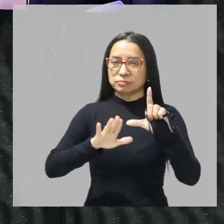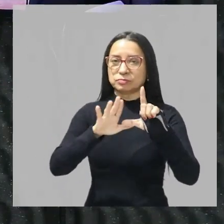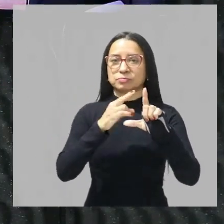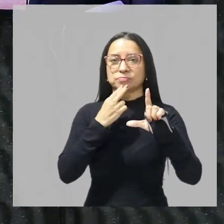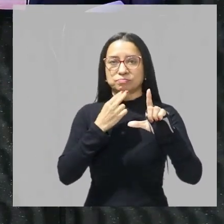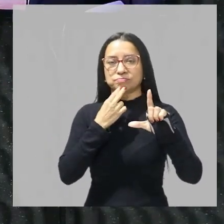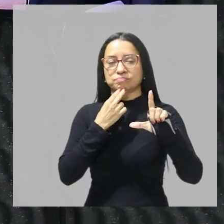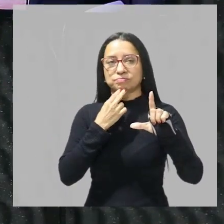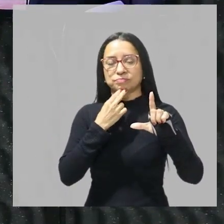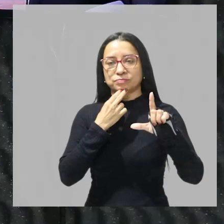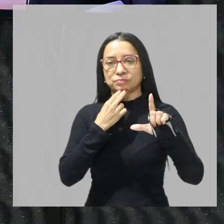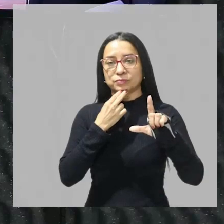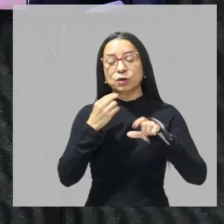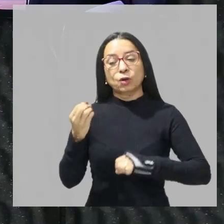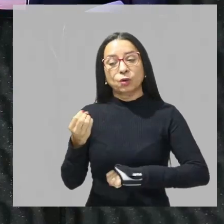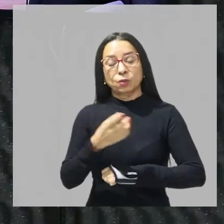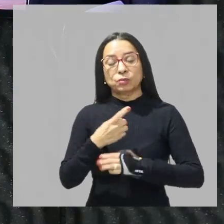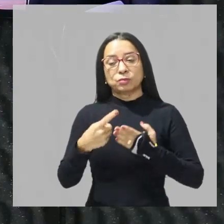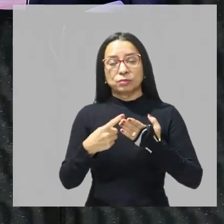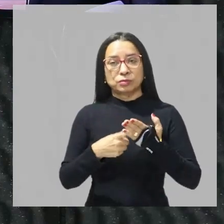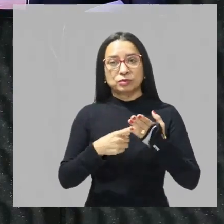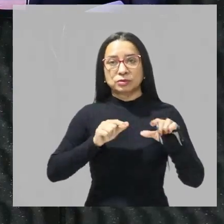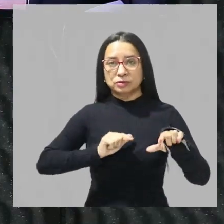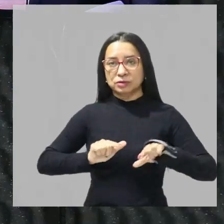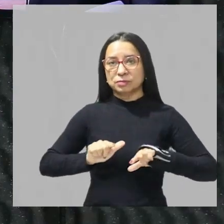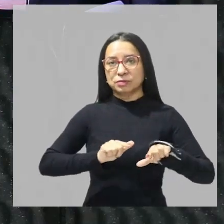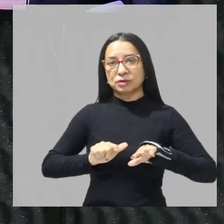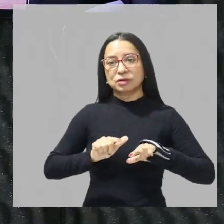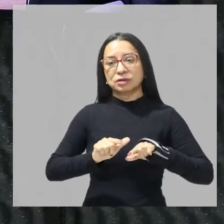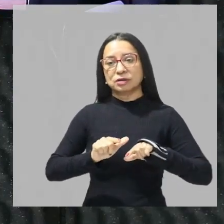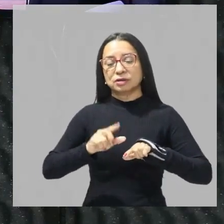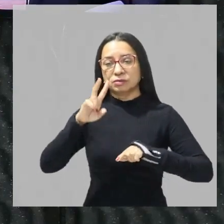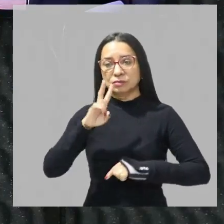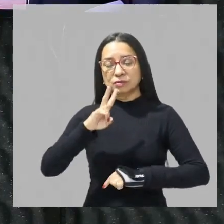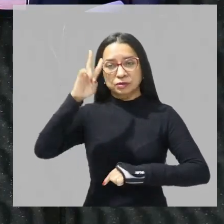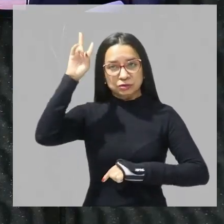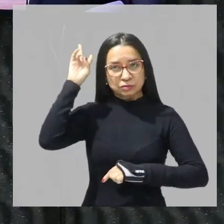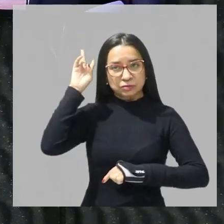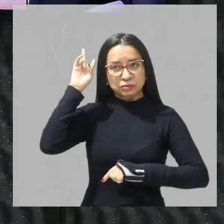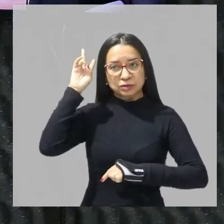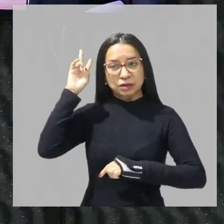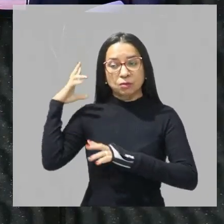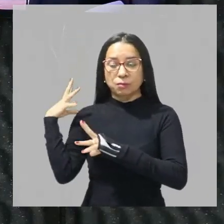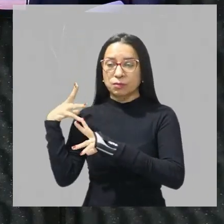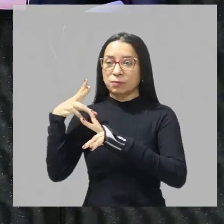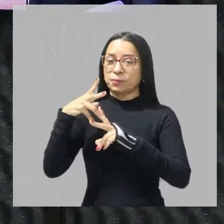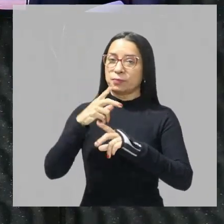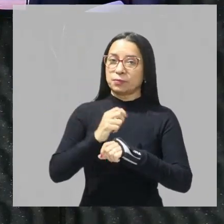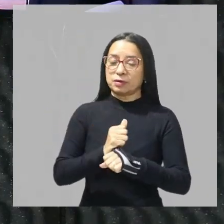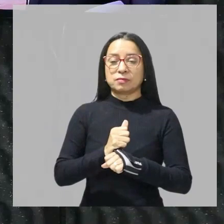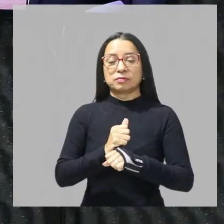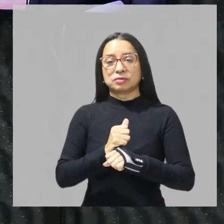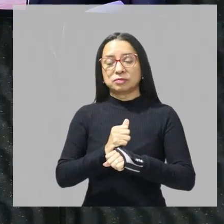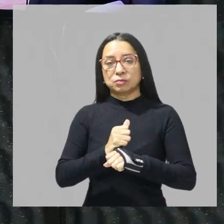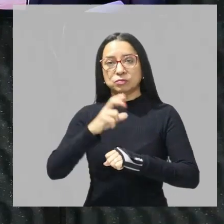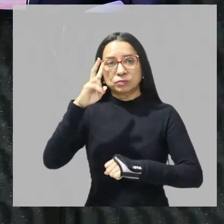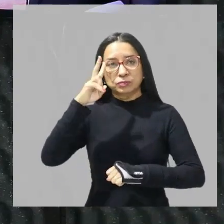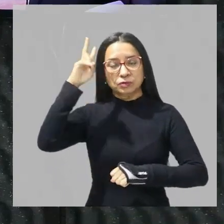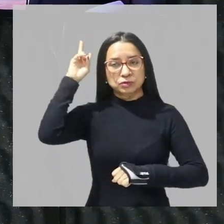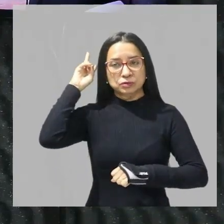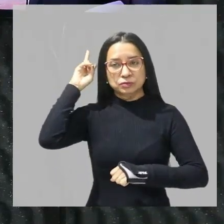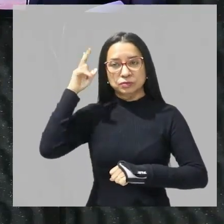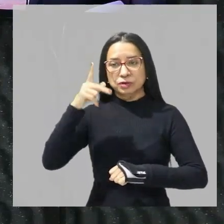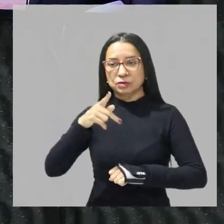Gonçalves Dias. E esse novo projeto a gente está trabalhando o vestibular, né? Uma revisão para o vestibular do